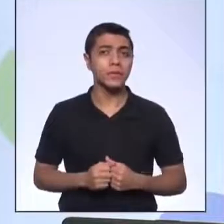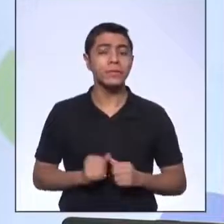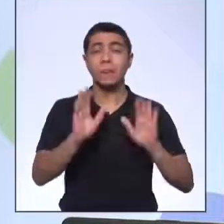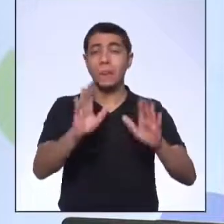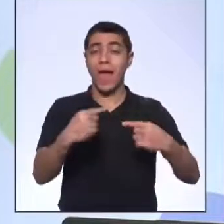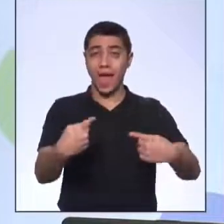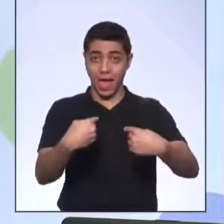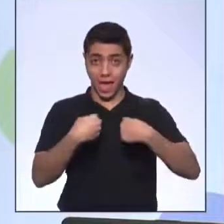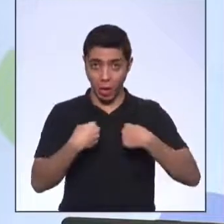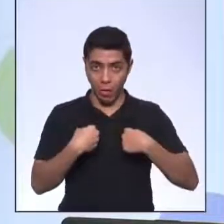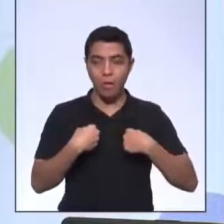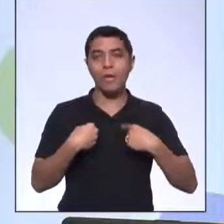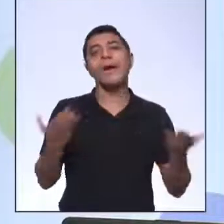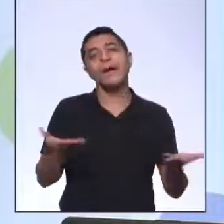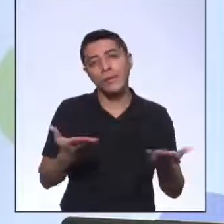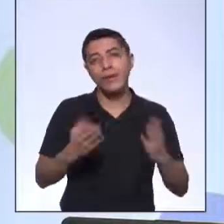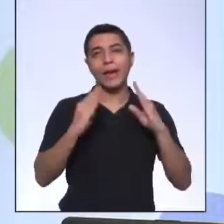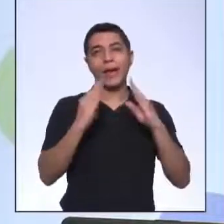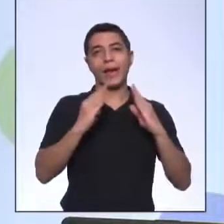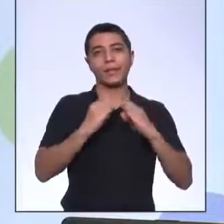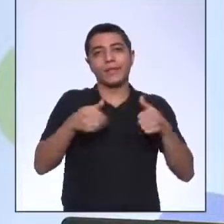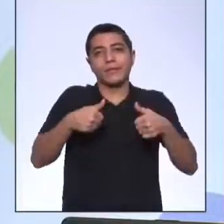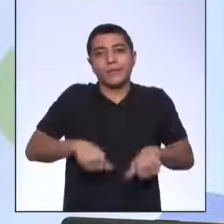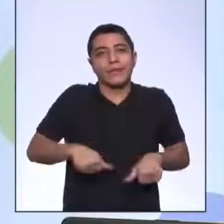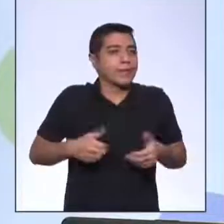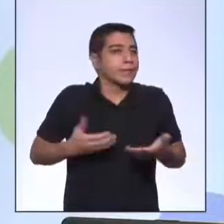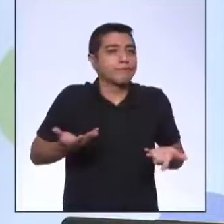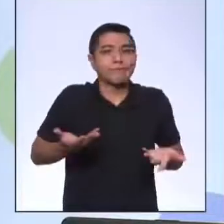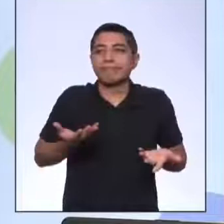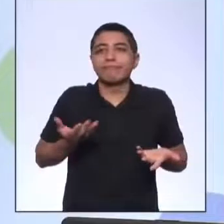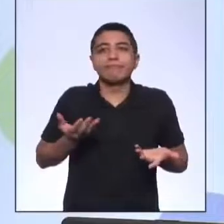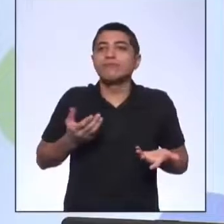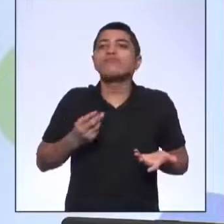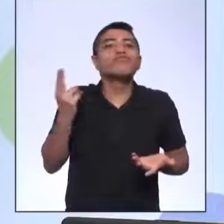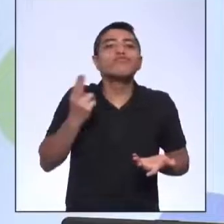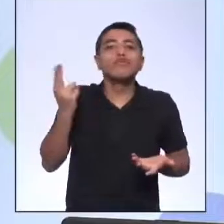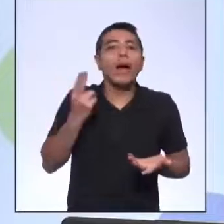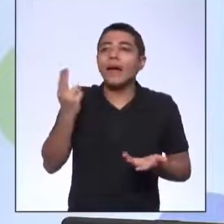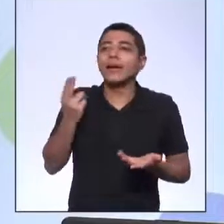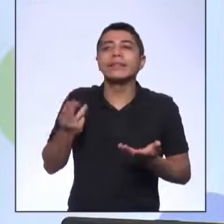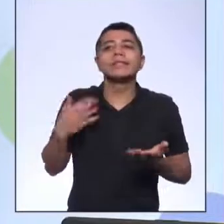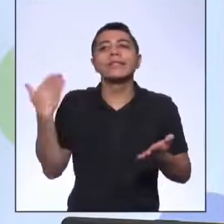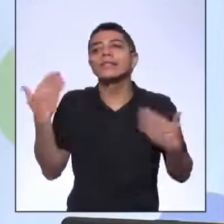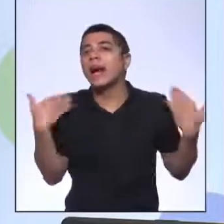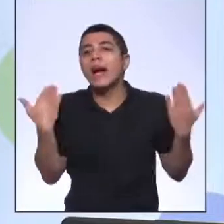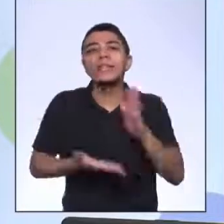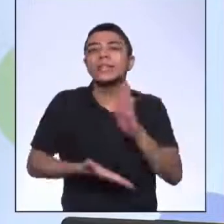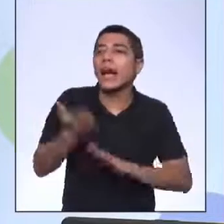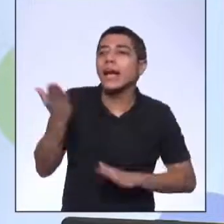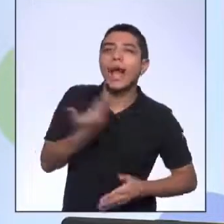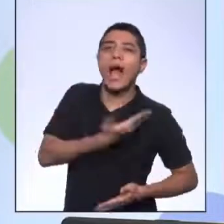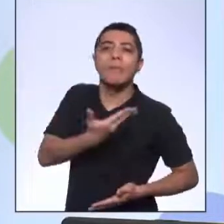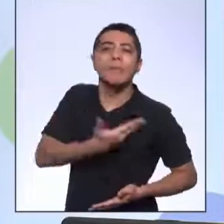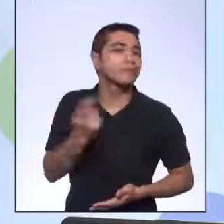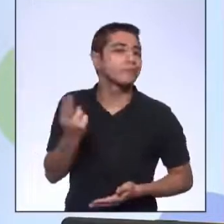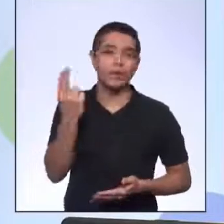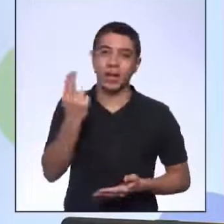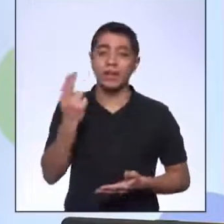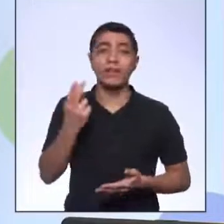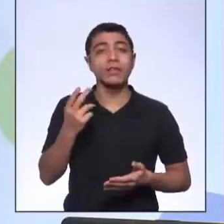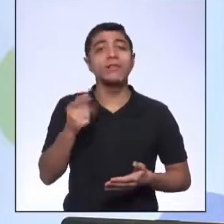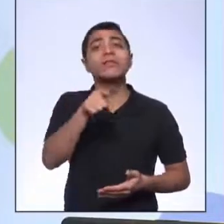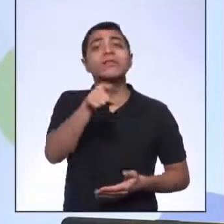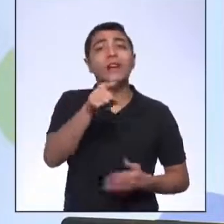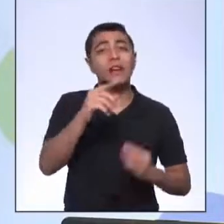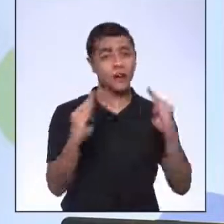Essa questão de isolamento a gente não pode sair não pode ver os Bom dia família gente tem hora mesmo em casa né a gente vai ter um espacinho